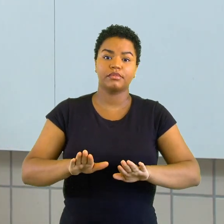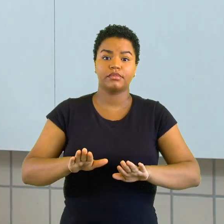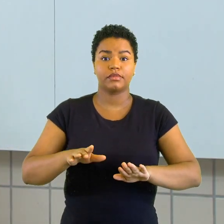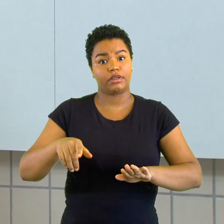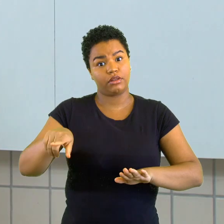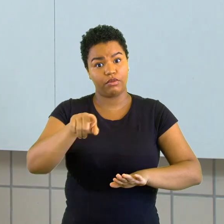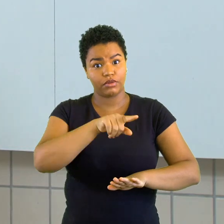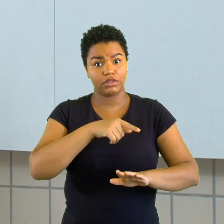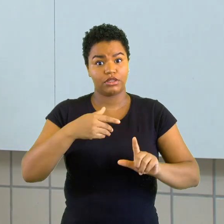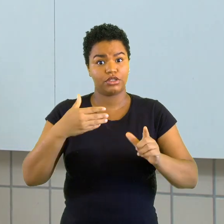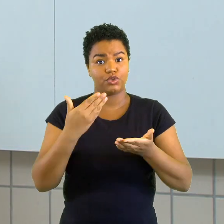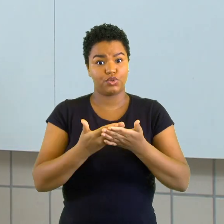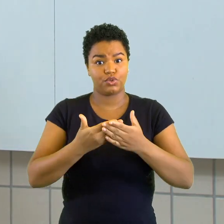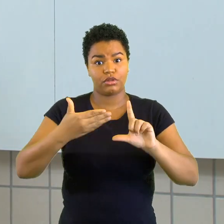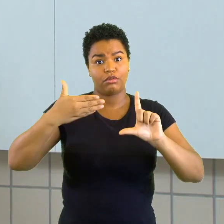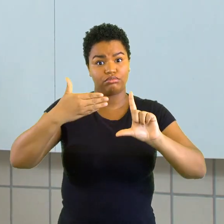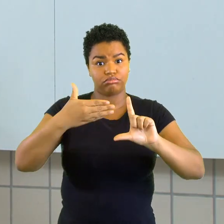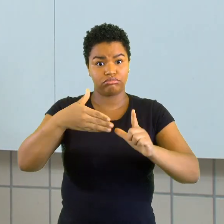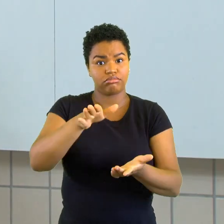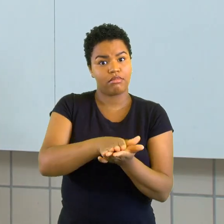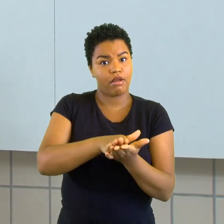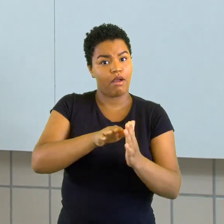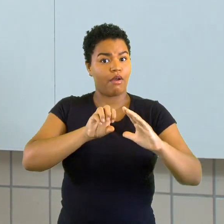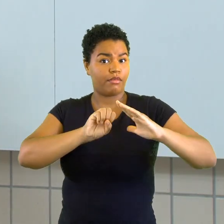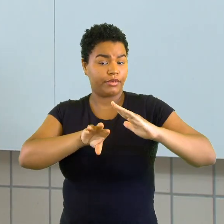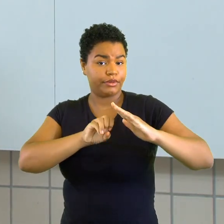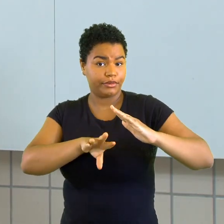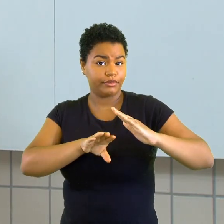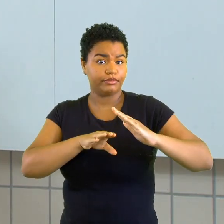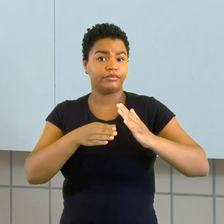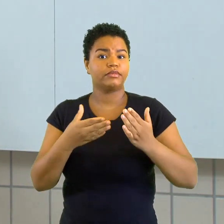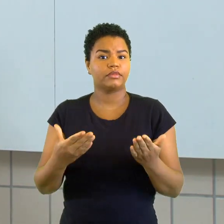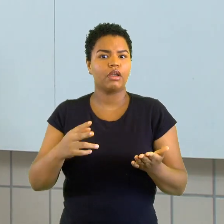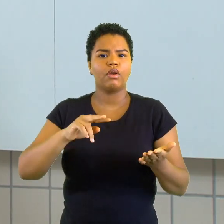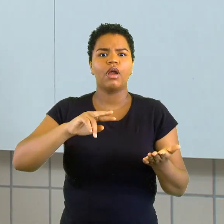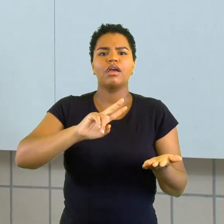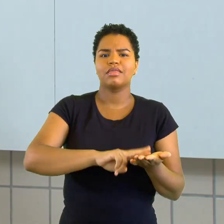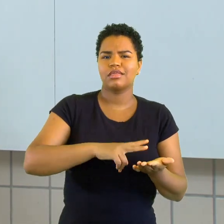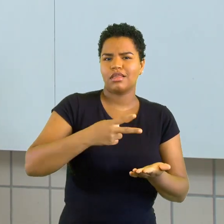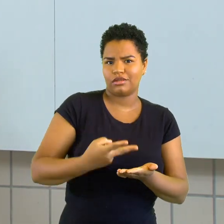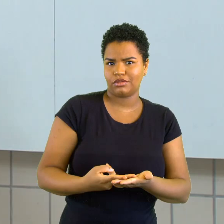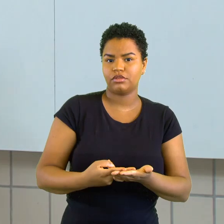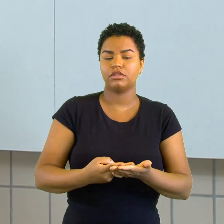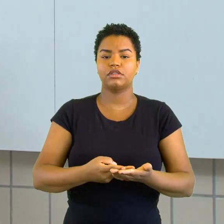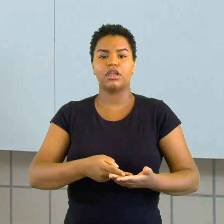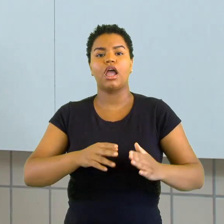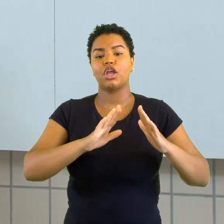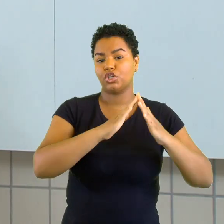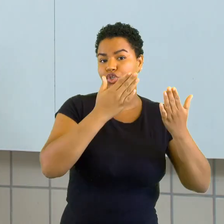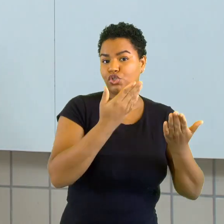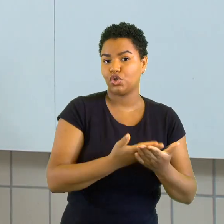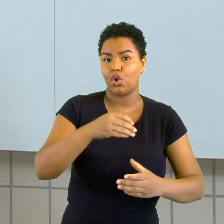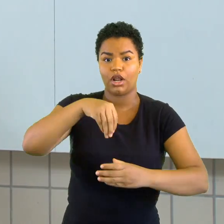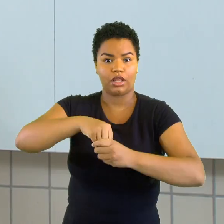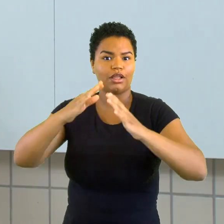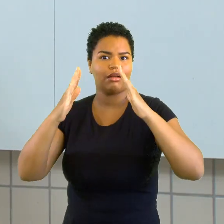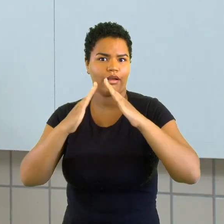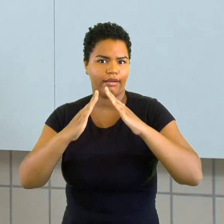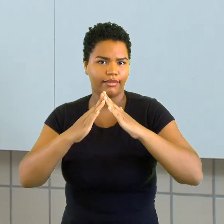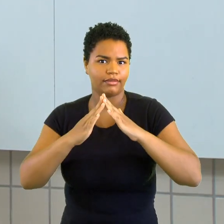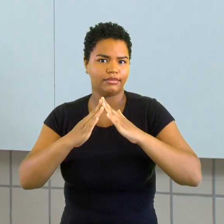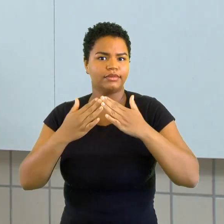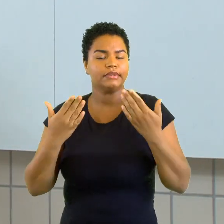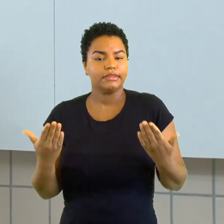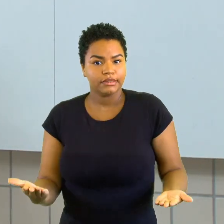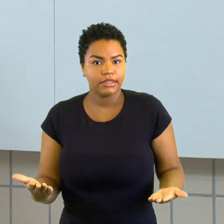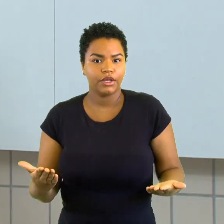da plataforma Homeschool, né? Ou seja, a tradução literal seria escola em casa. Então, esse